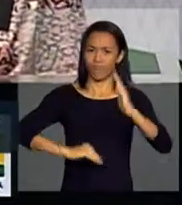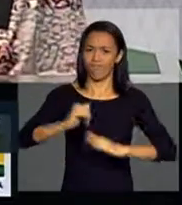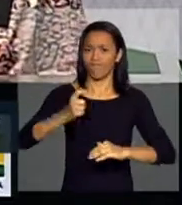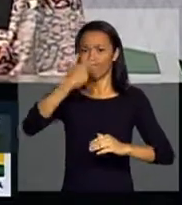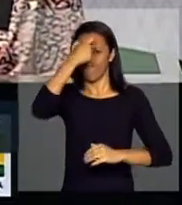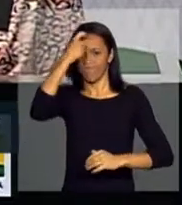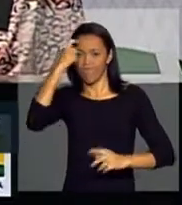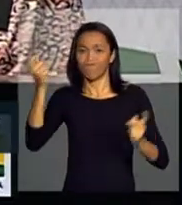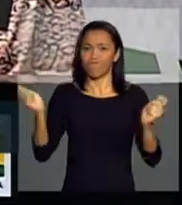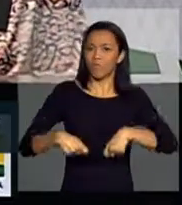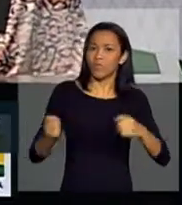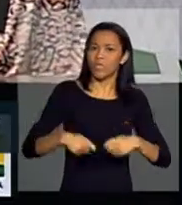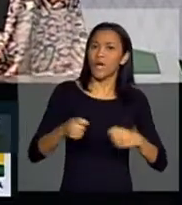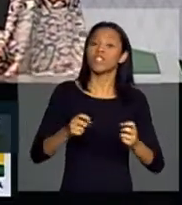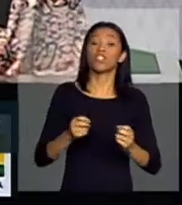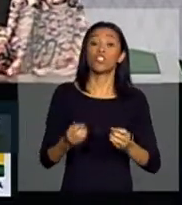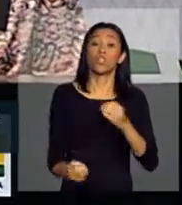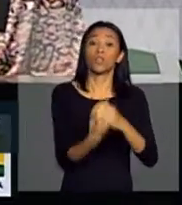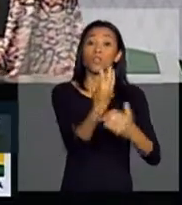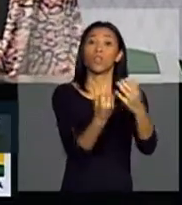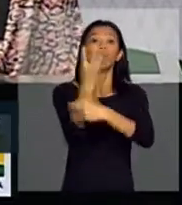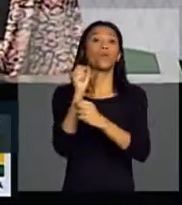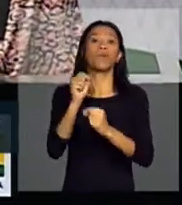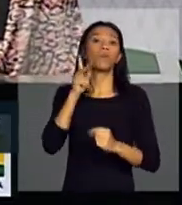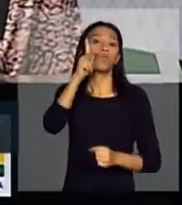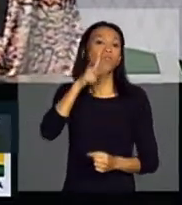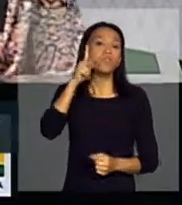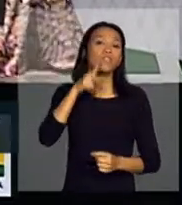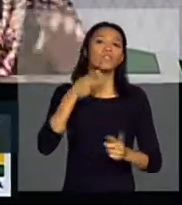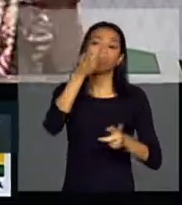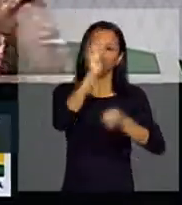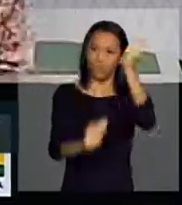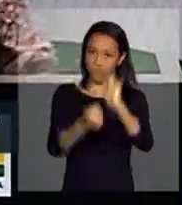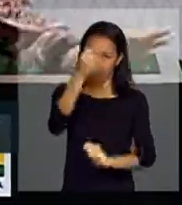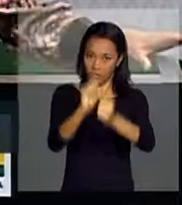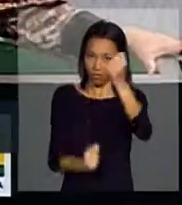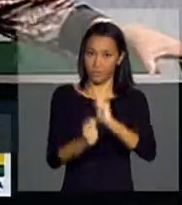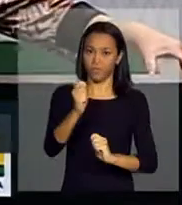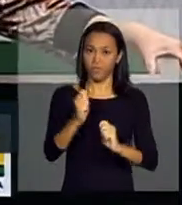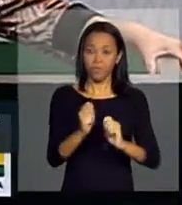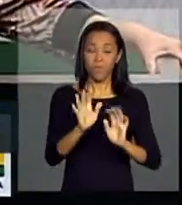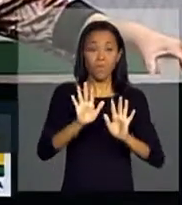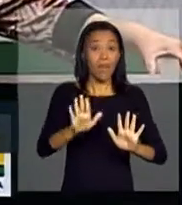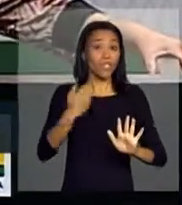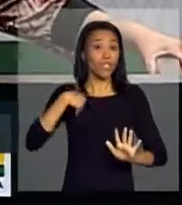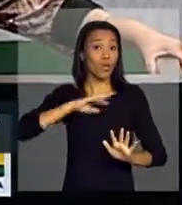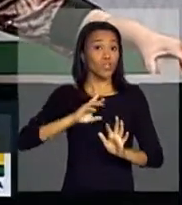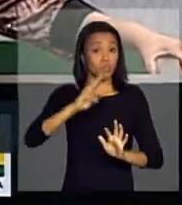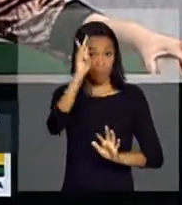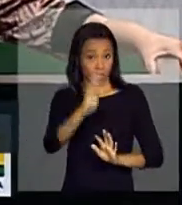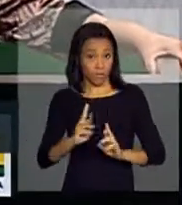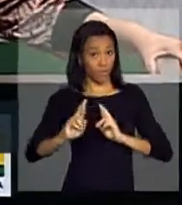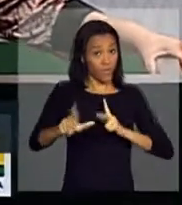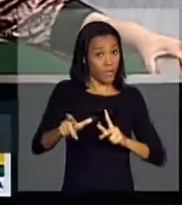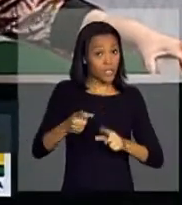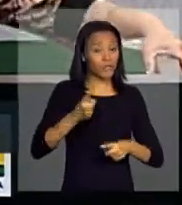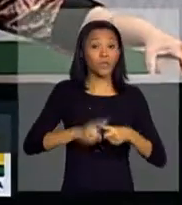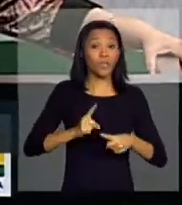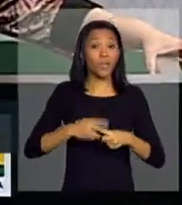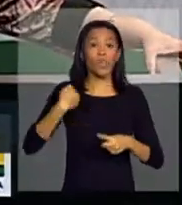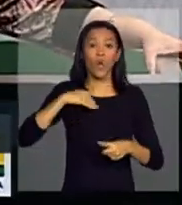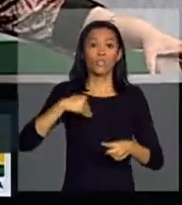de fazer política Industrial A grande diferença Nossa não é só que nós não